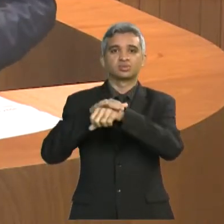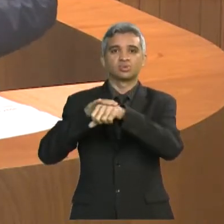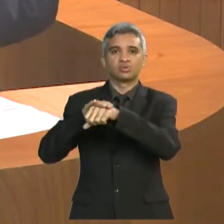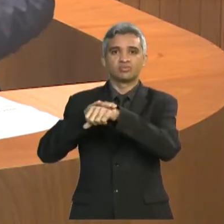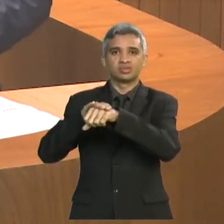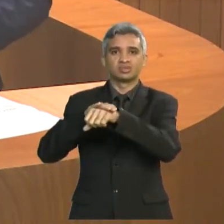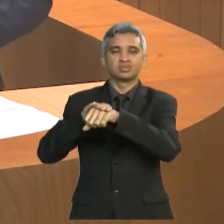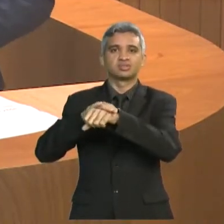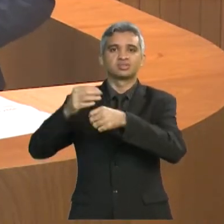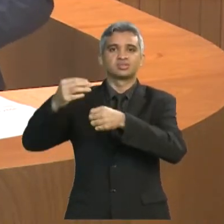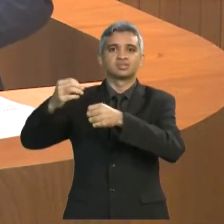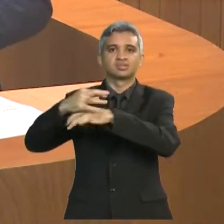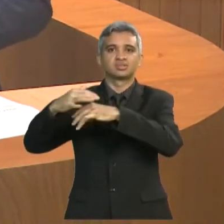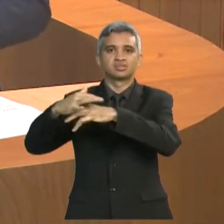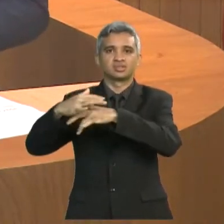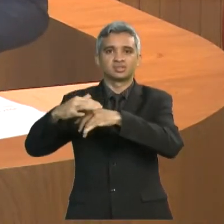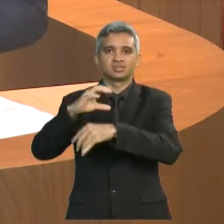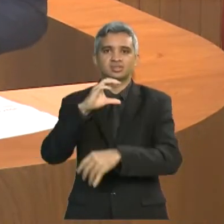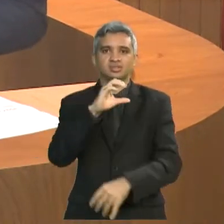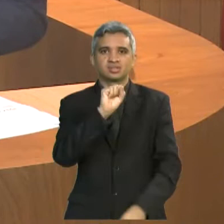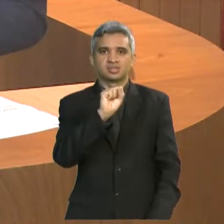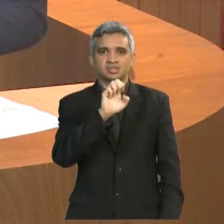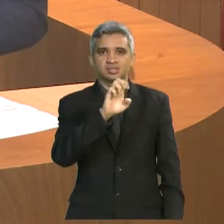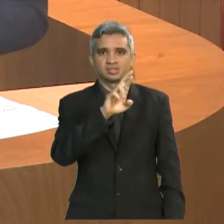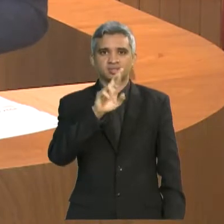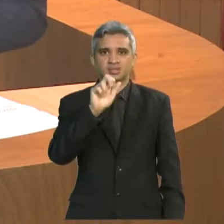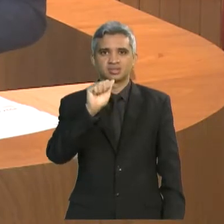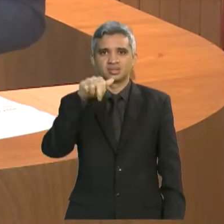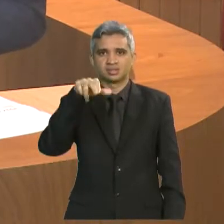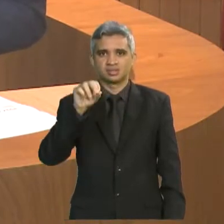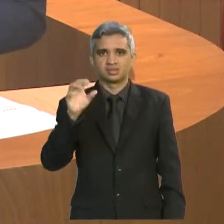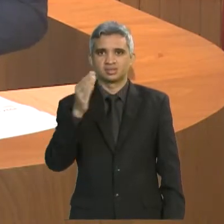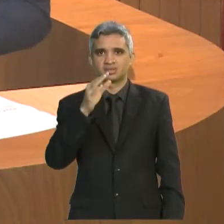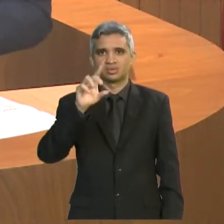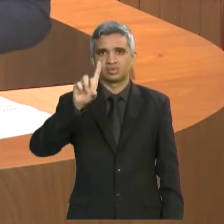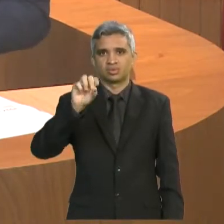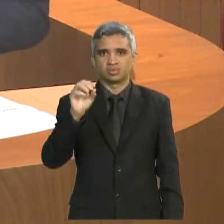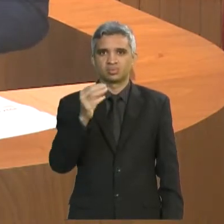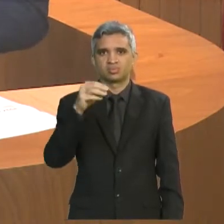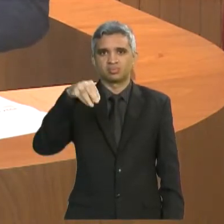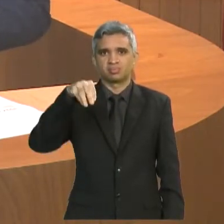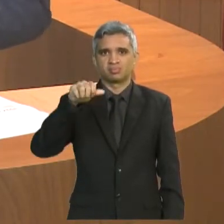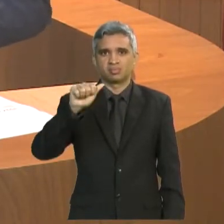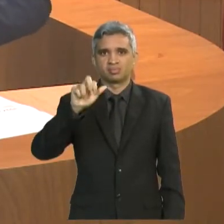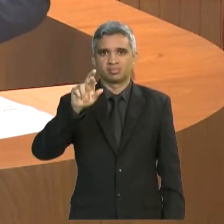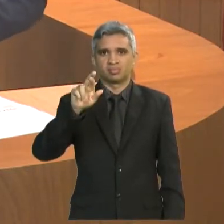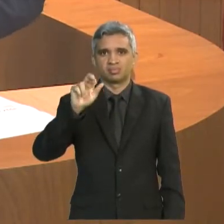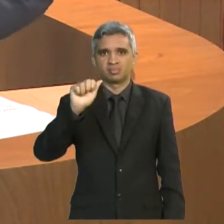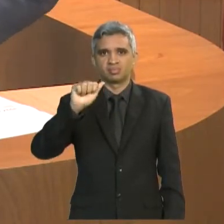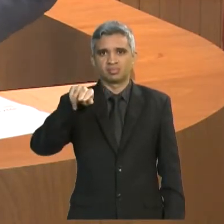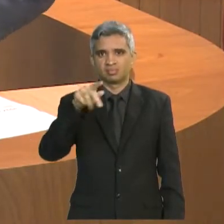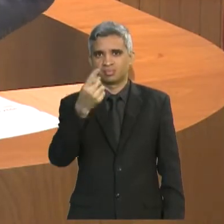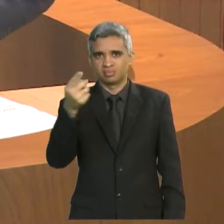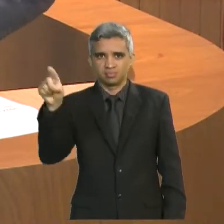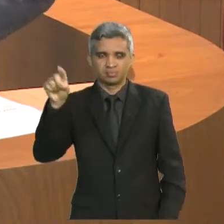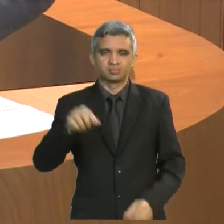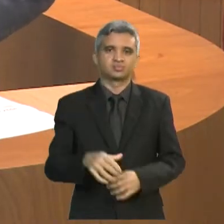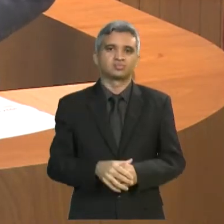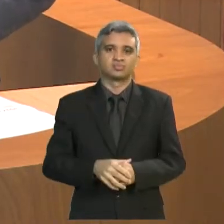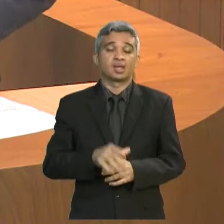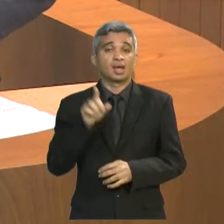Serrano do Maranhão ele faz referência a professora Nazaré que é presidente lá no sindicato Associação